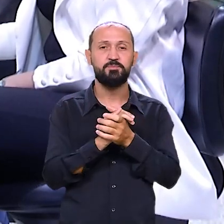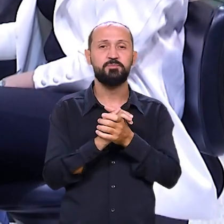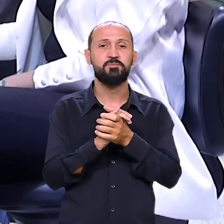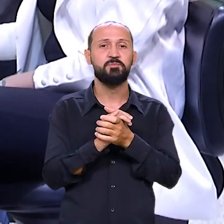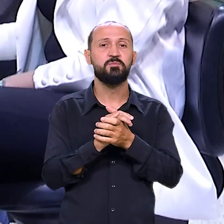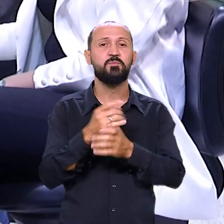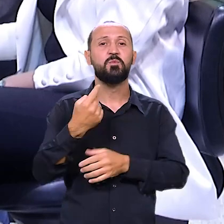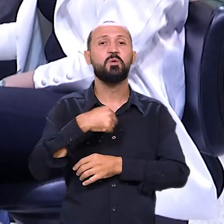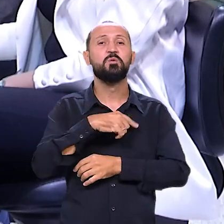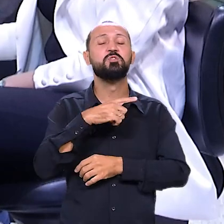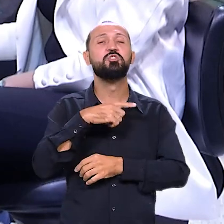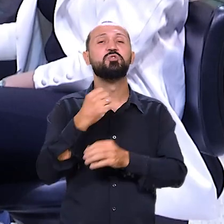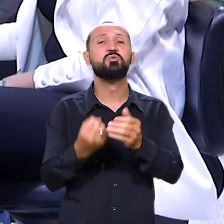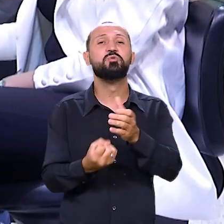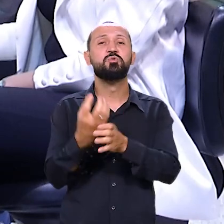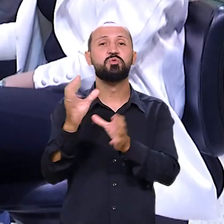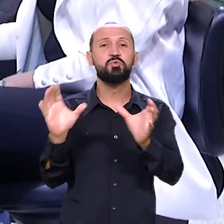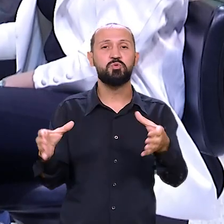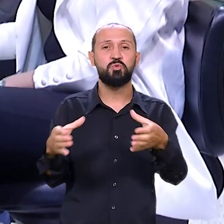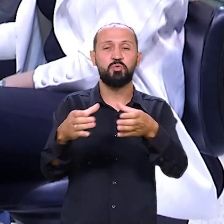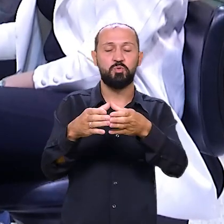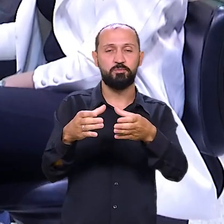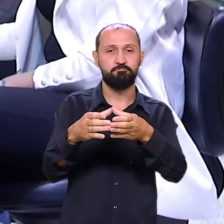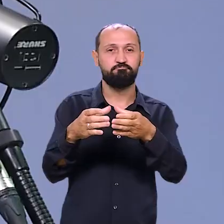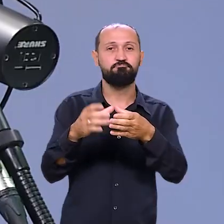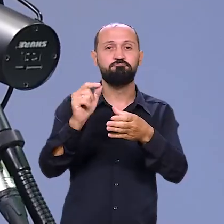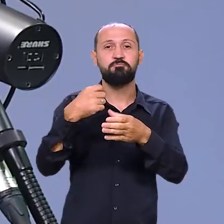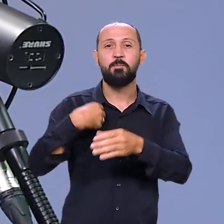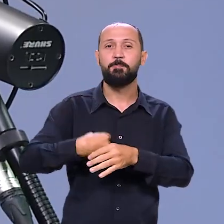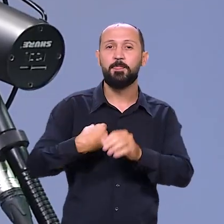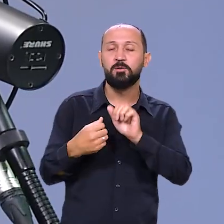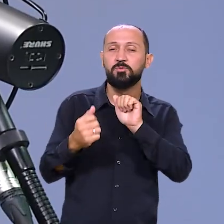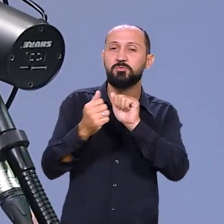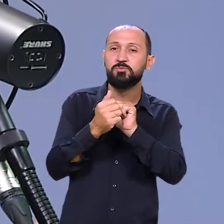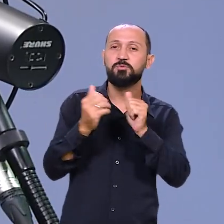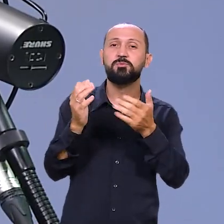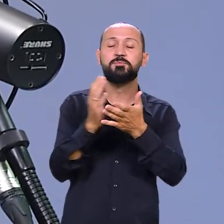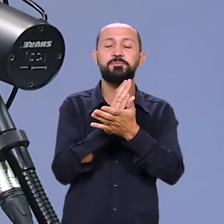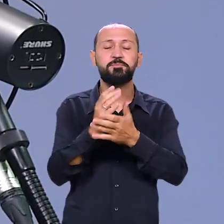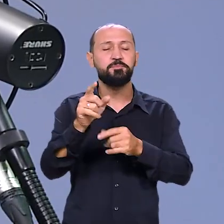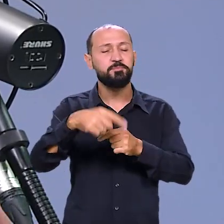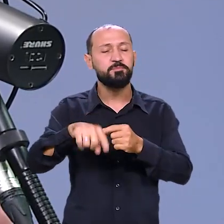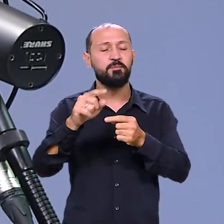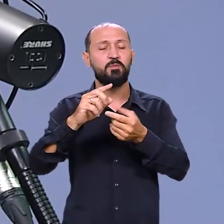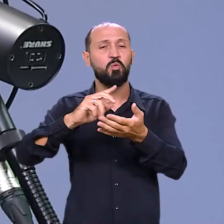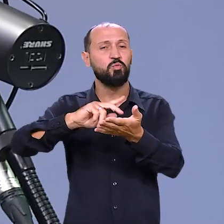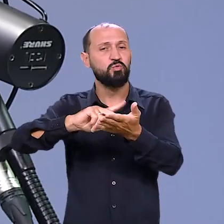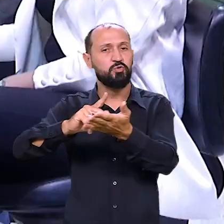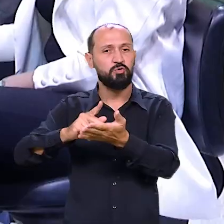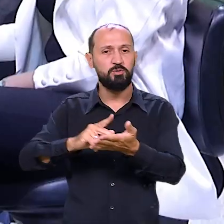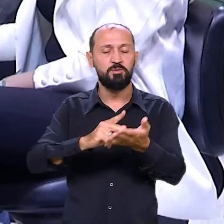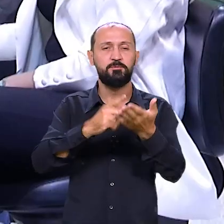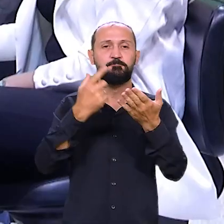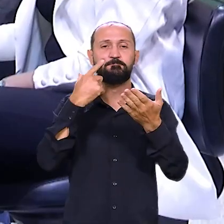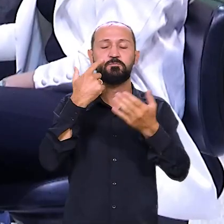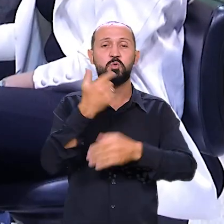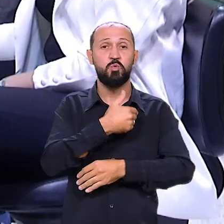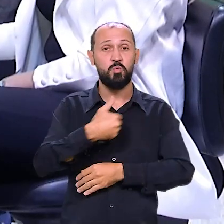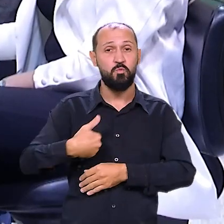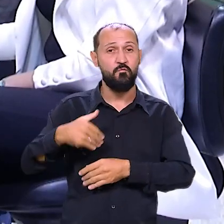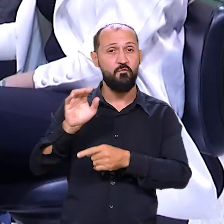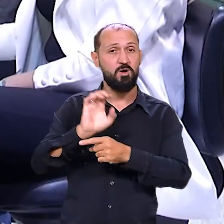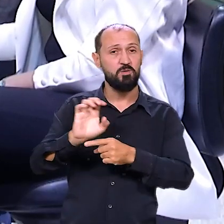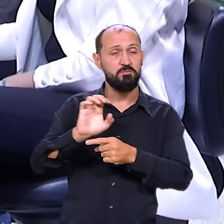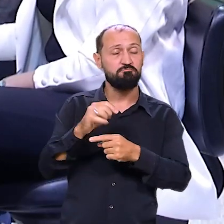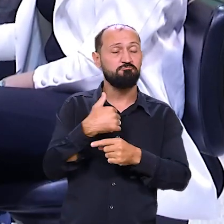discutidos, nós, então, criamos essa frente parlamentar com a presença de produtores, de sindicatos, do